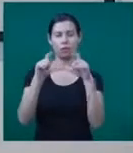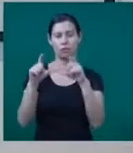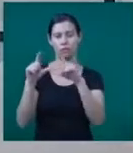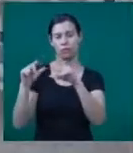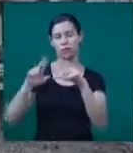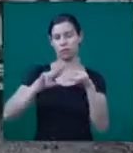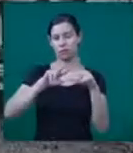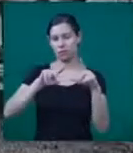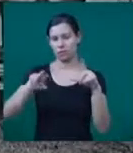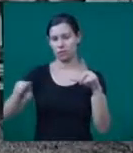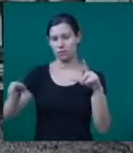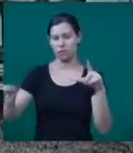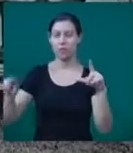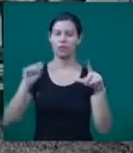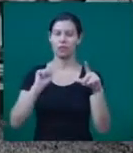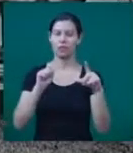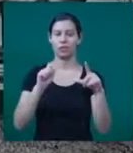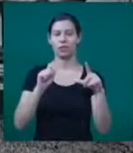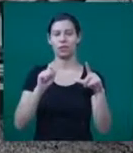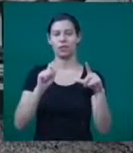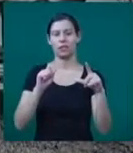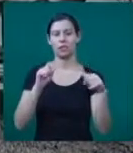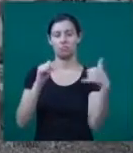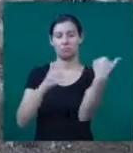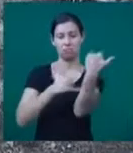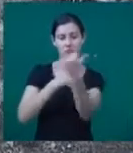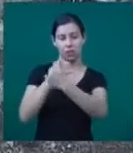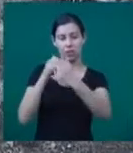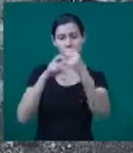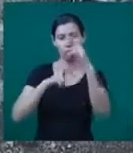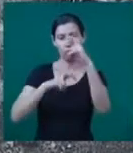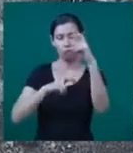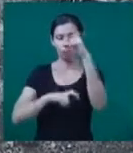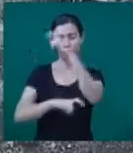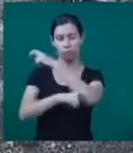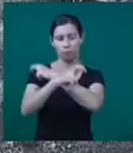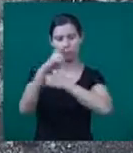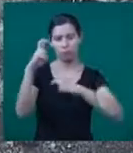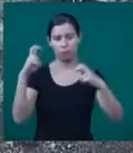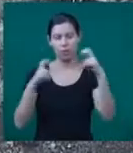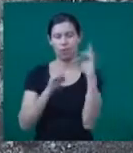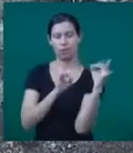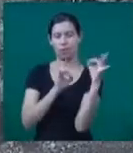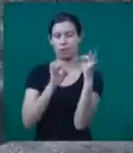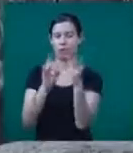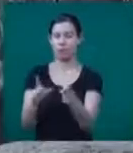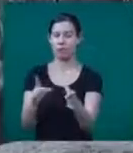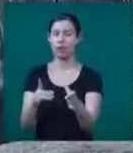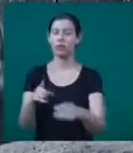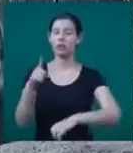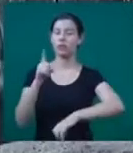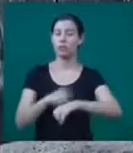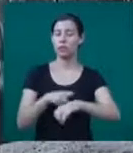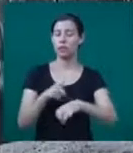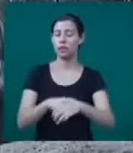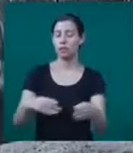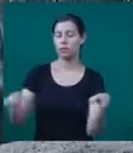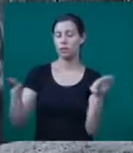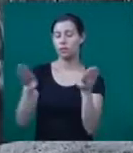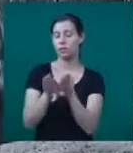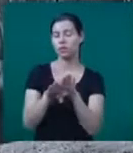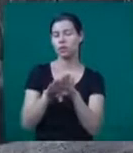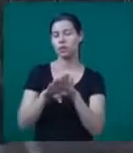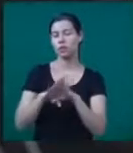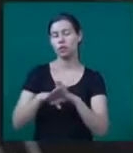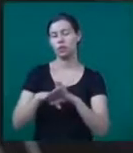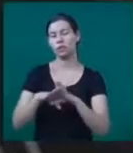analógicas, parques de diversão, alguns com instalações abandonadas, outros fora do horário de funcionamento. A ideia é